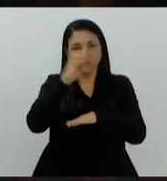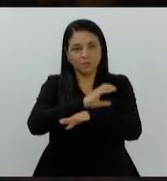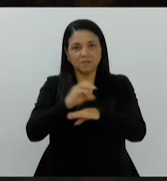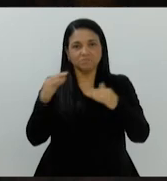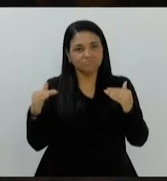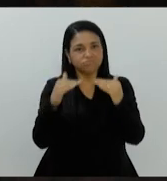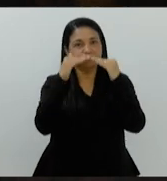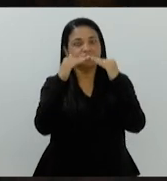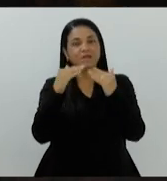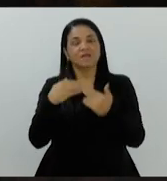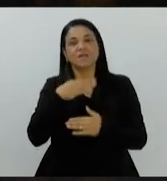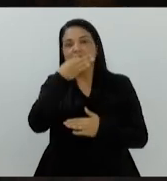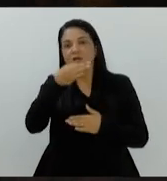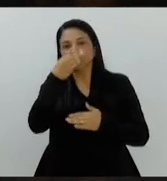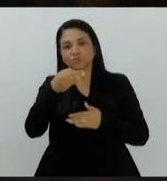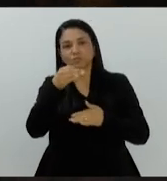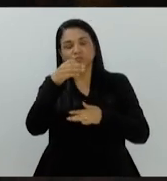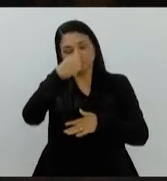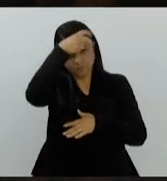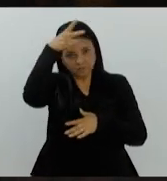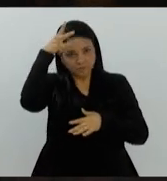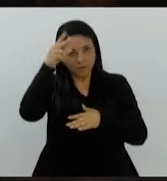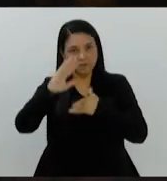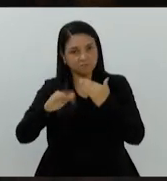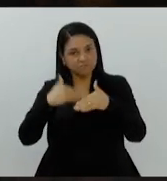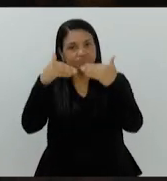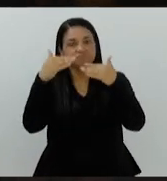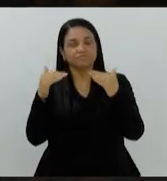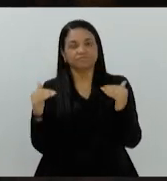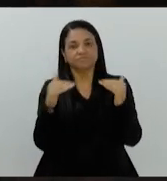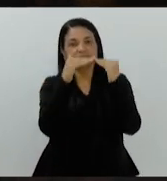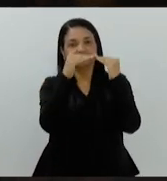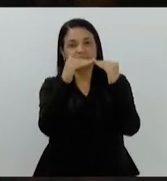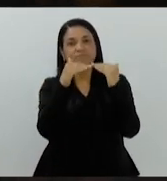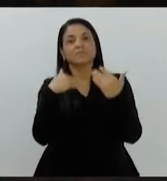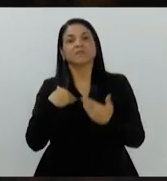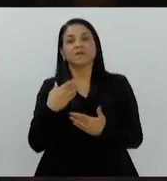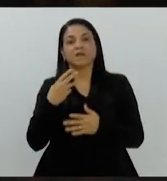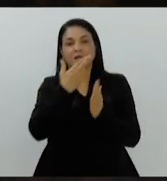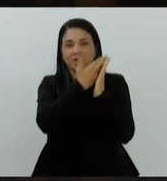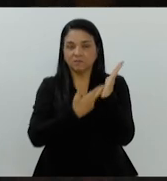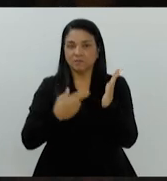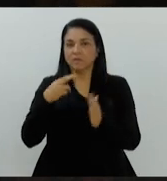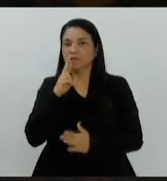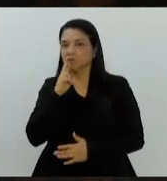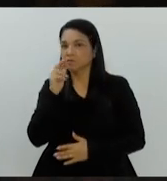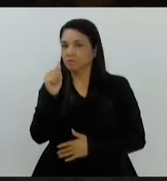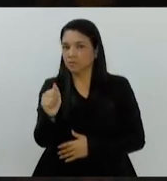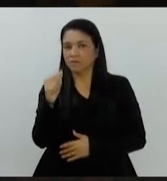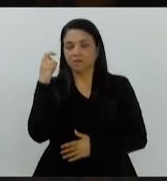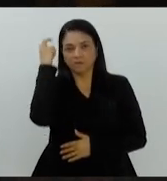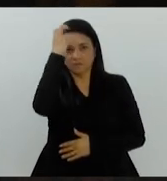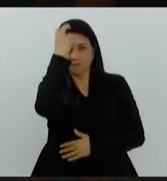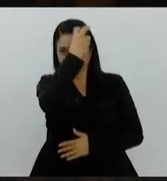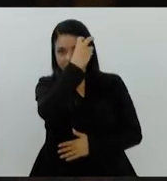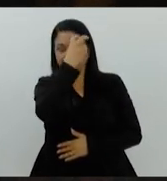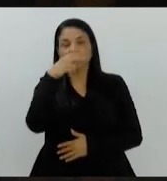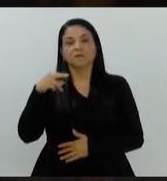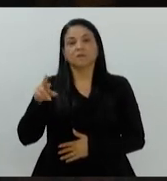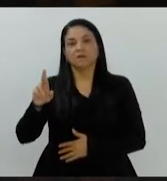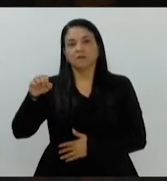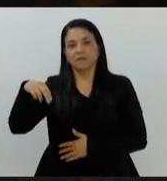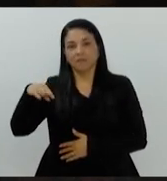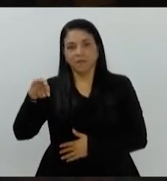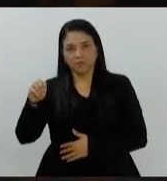de Desenvolvimento Regional favorável. Relatoria dos deputados Rodrigo Amorim, Verônica Lima e Renato Machado.